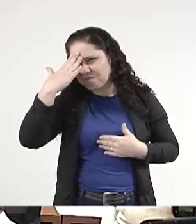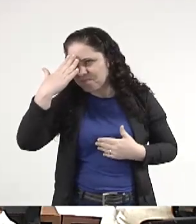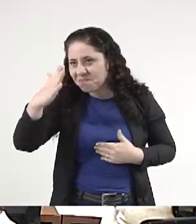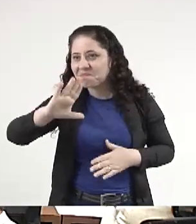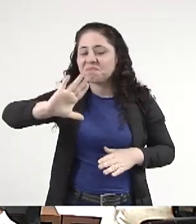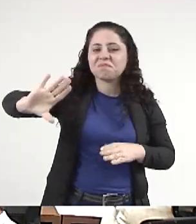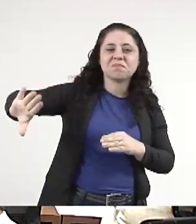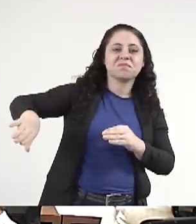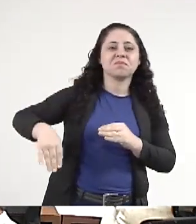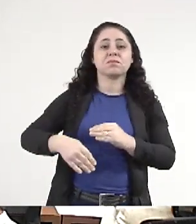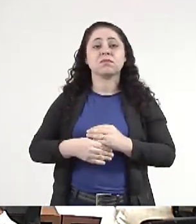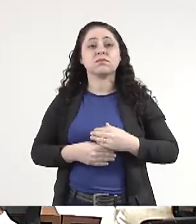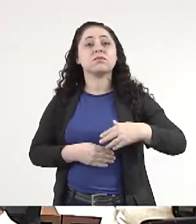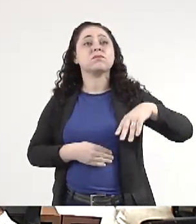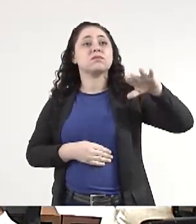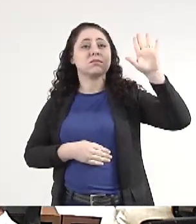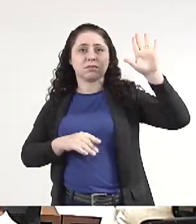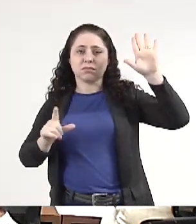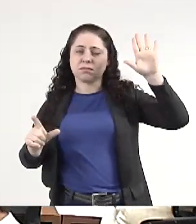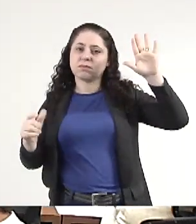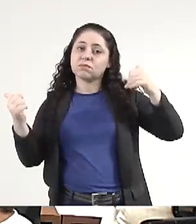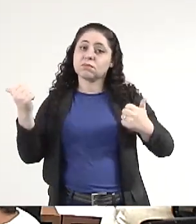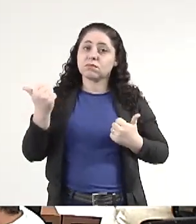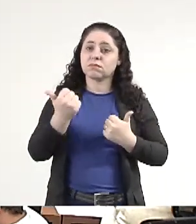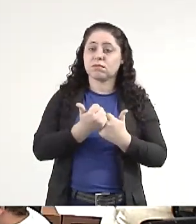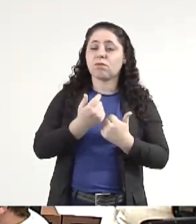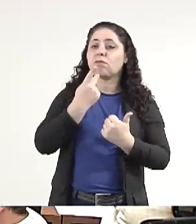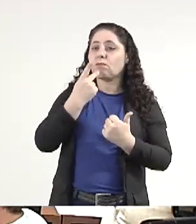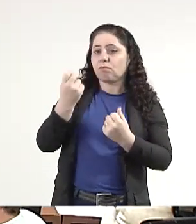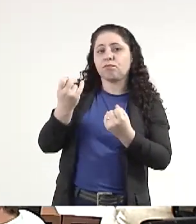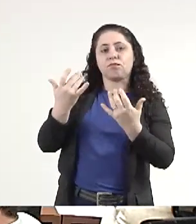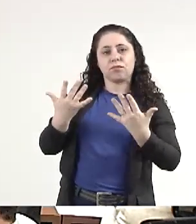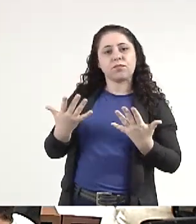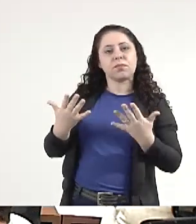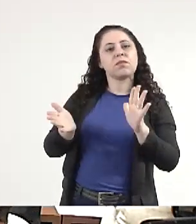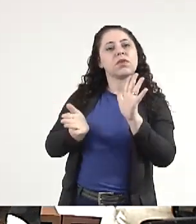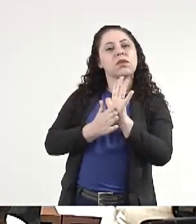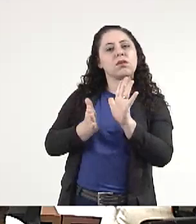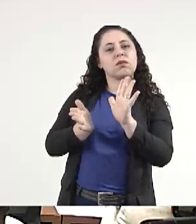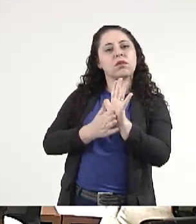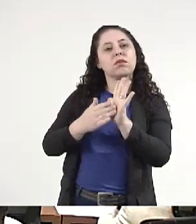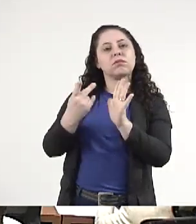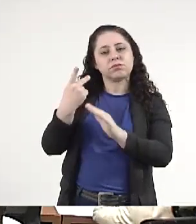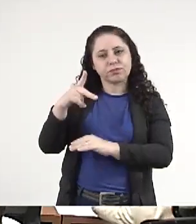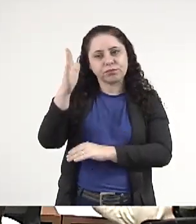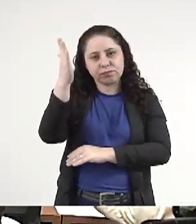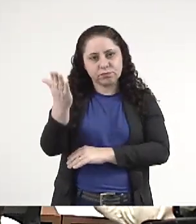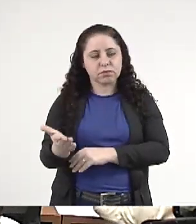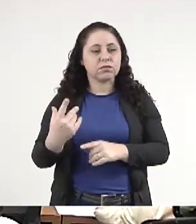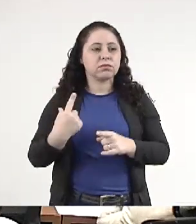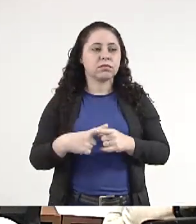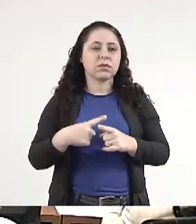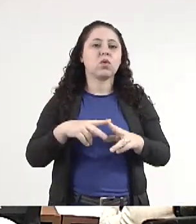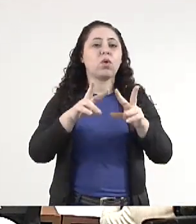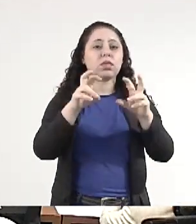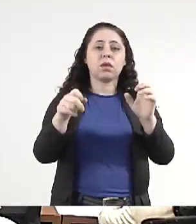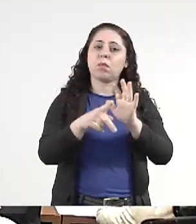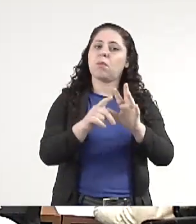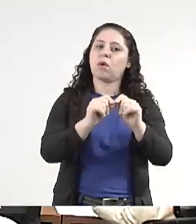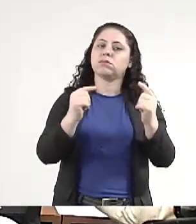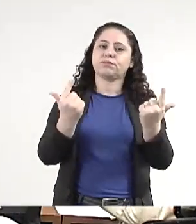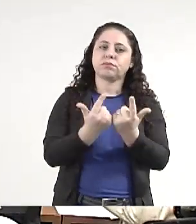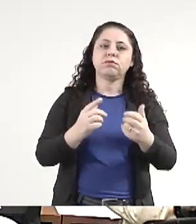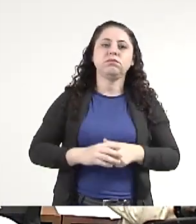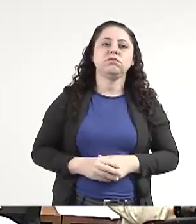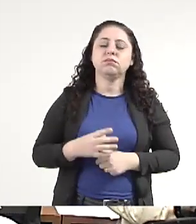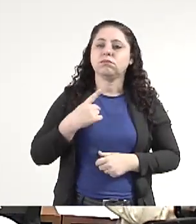seu aparte e apoio a proposição de Vossa Excelência, até porque é um assunto da Casa. Eu